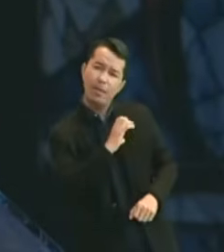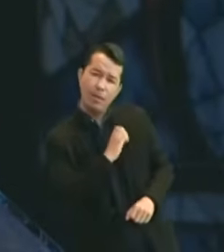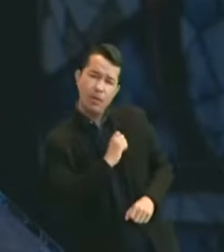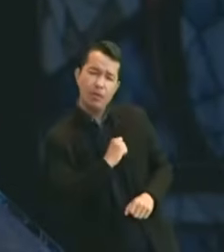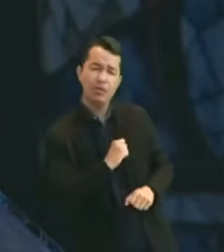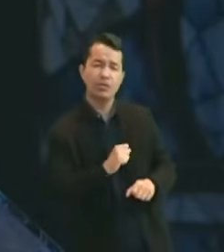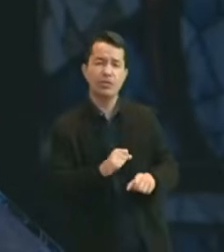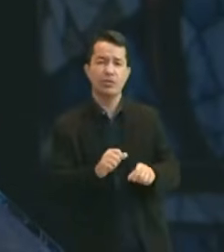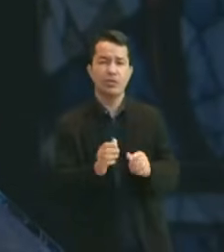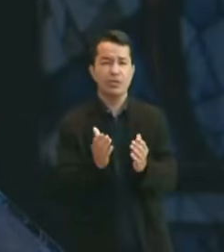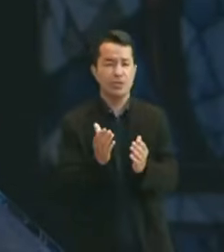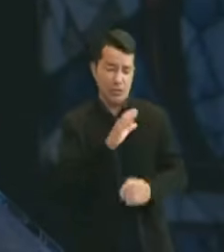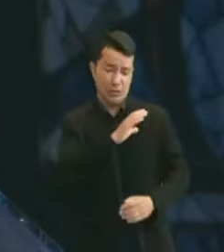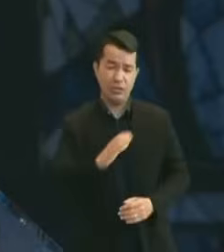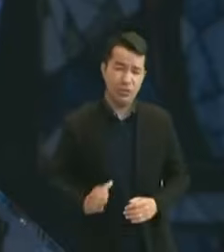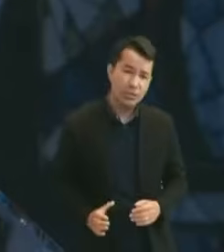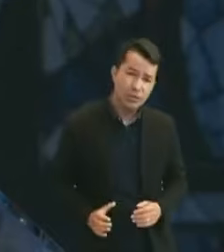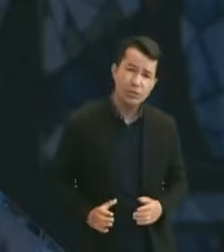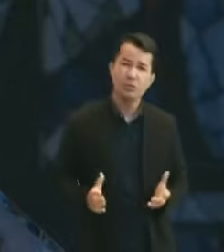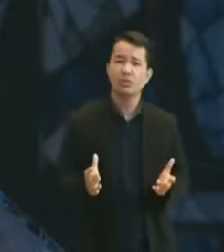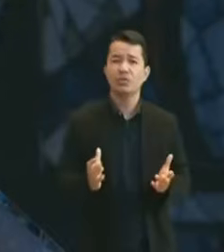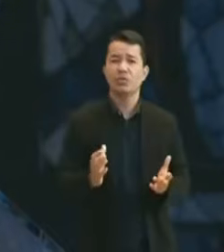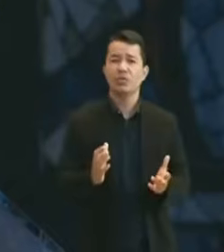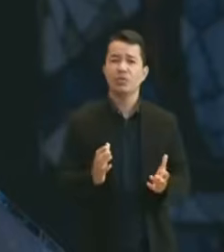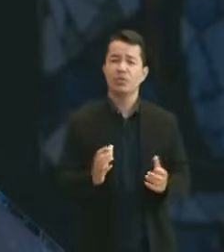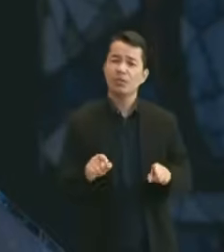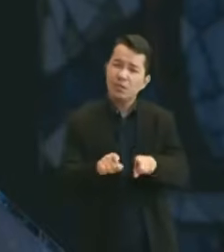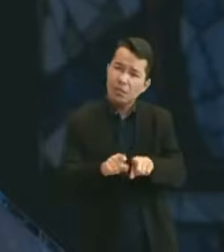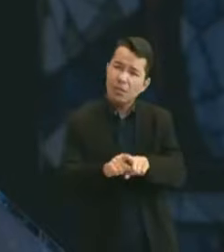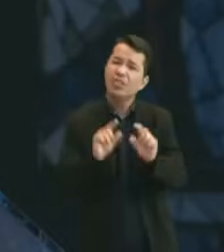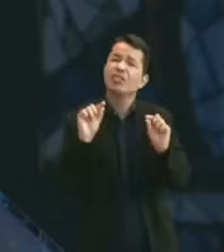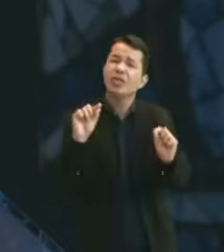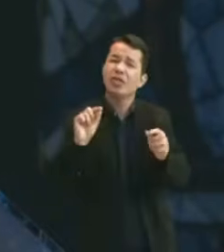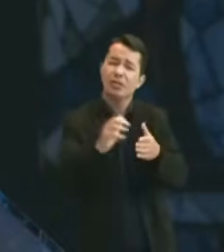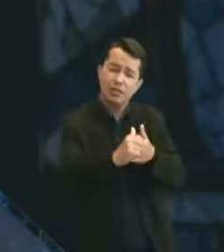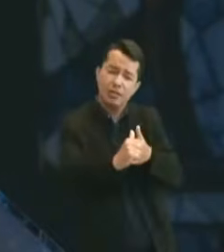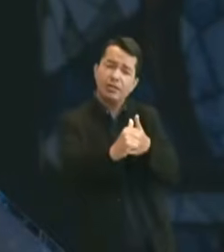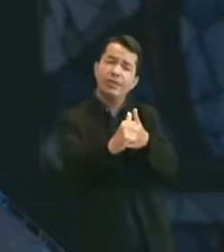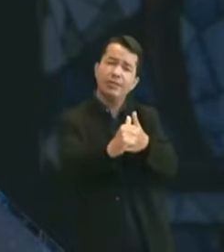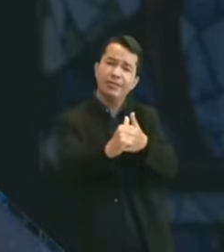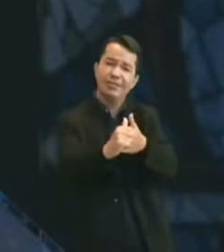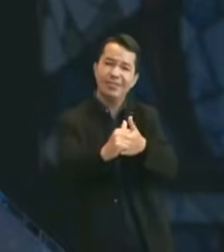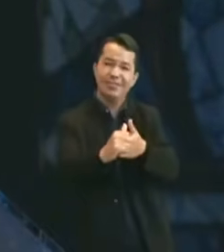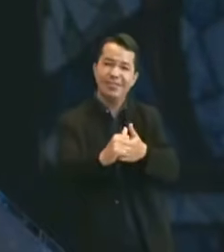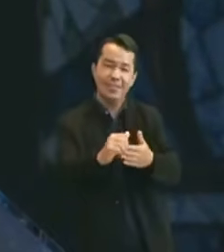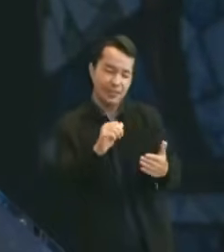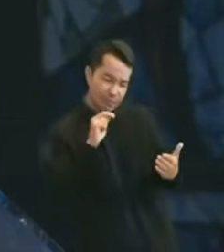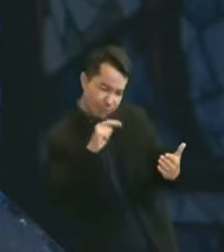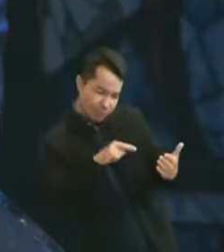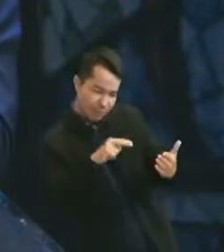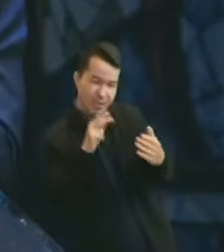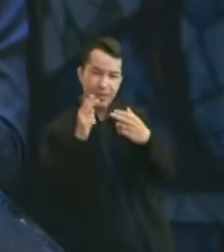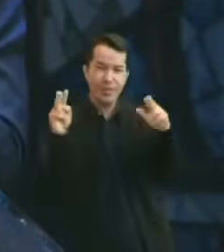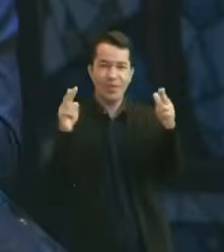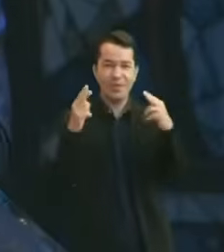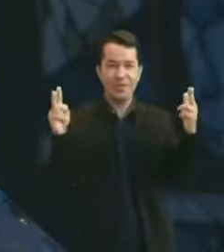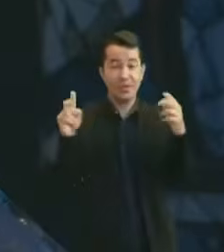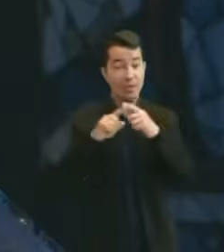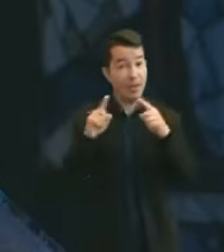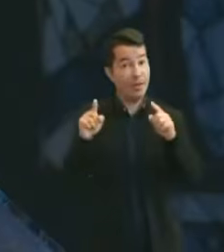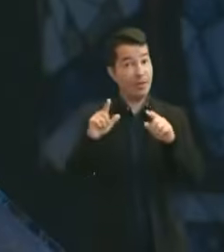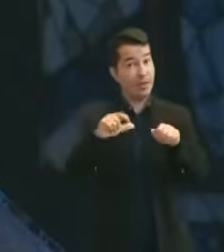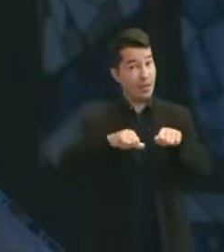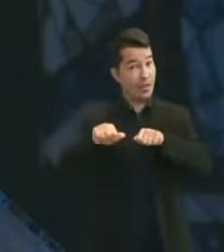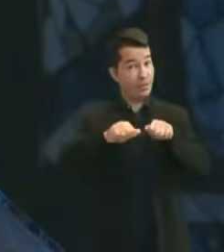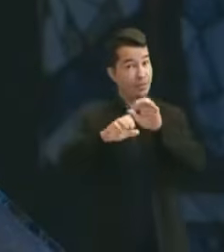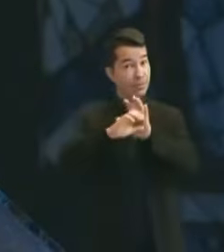procurá-lo, dando-lhe a mão. Agora vamos ver como o texto bíblico relata essa cena. Atos 9, 26 a